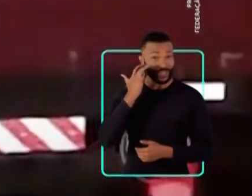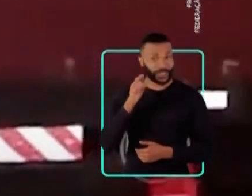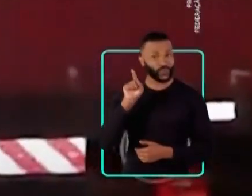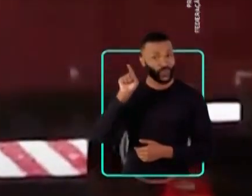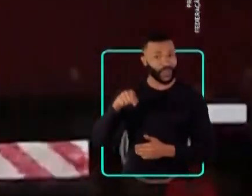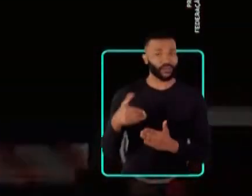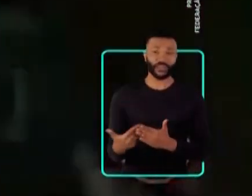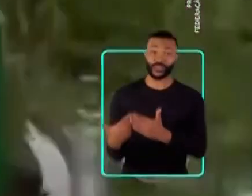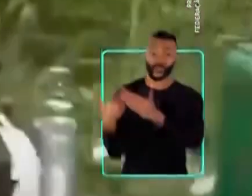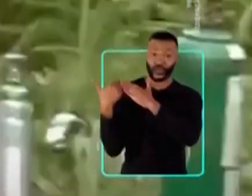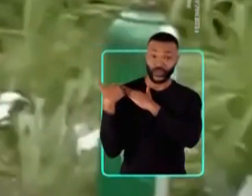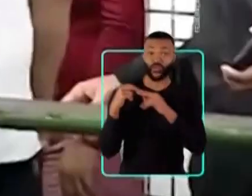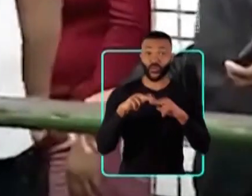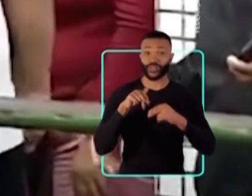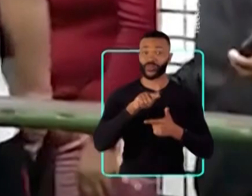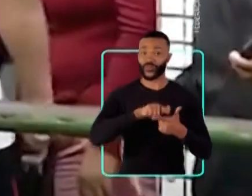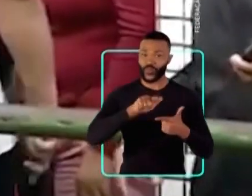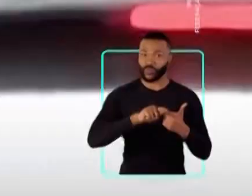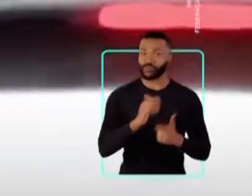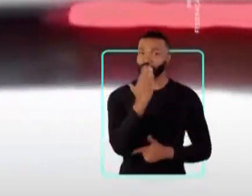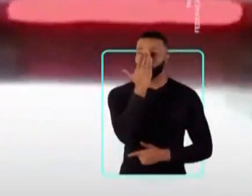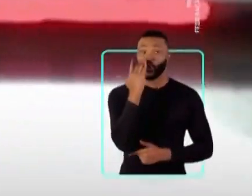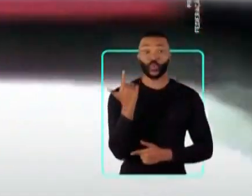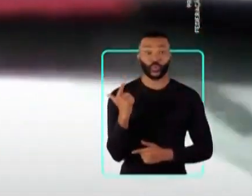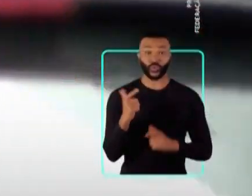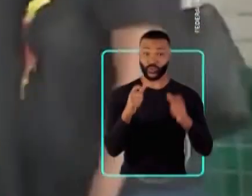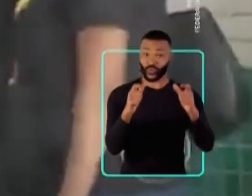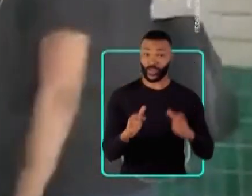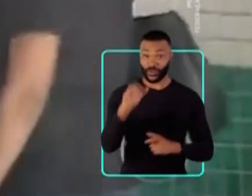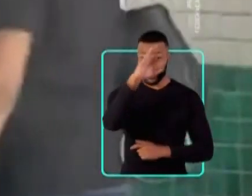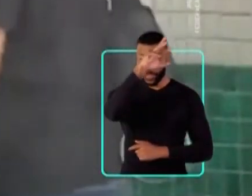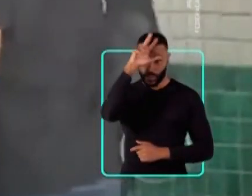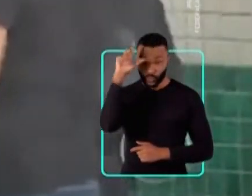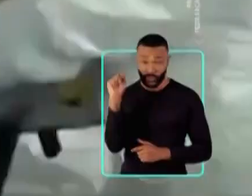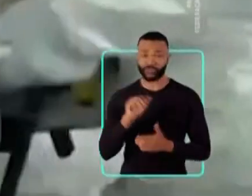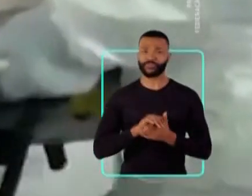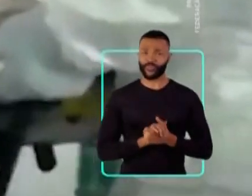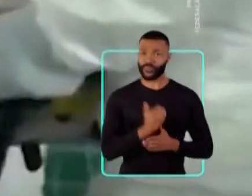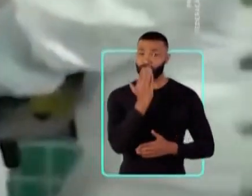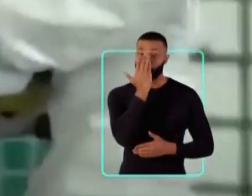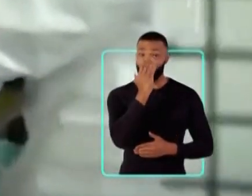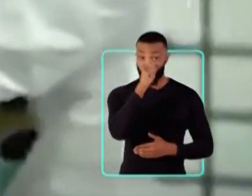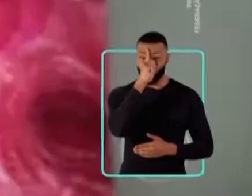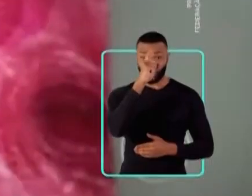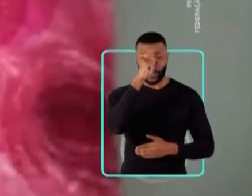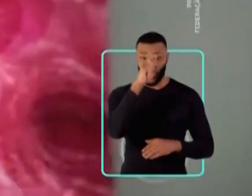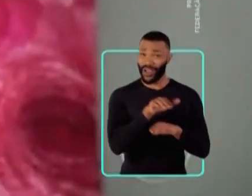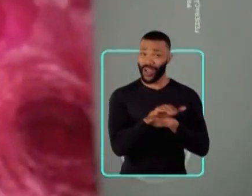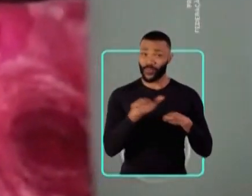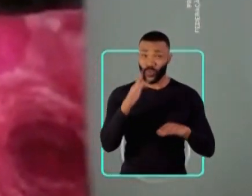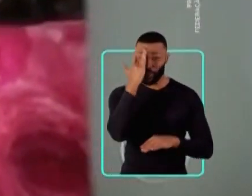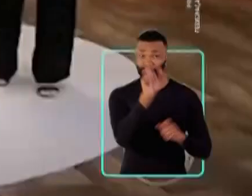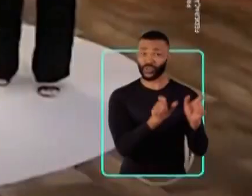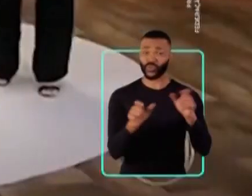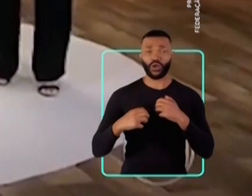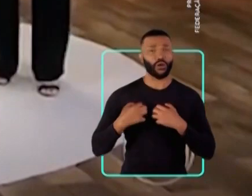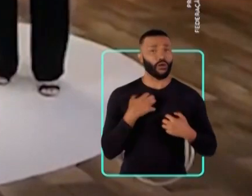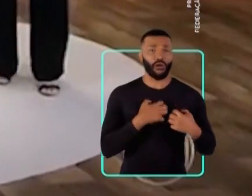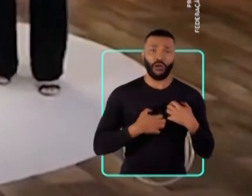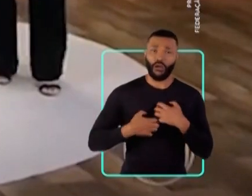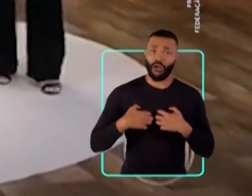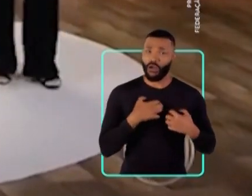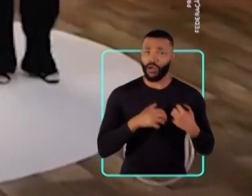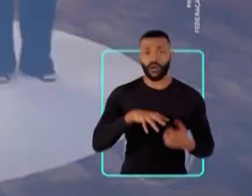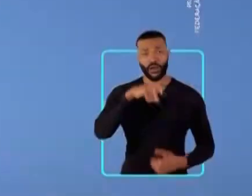Tarcísio foi um dos responsáveis pela crise da falta de oxigênio em Manaus. O estoque de oxigênio nos hospitais acabou e pacientes